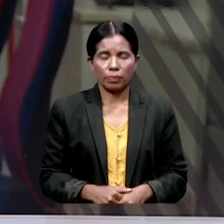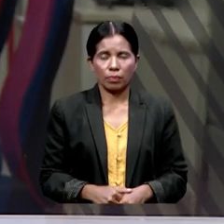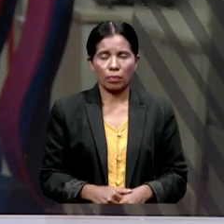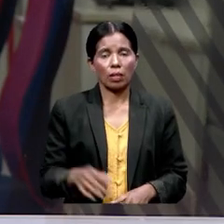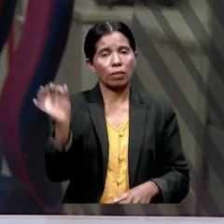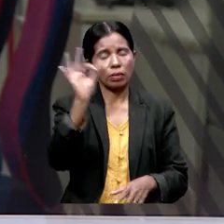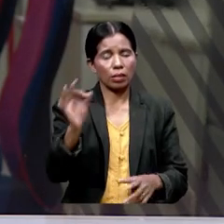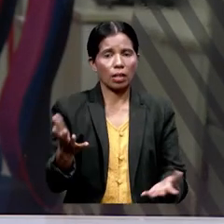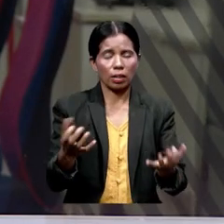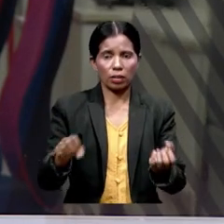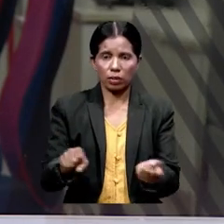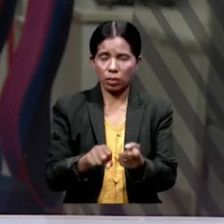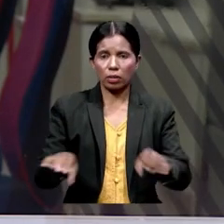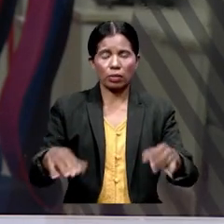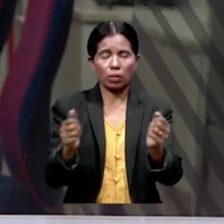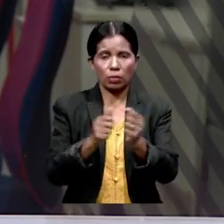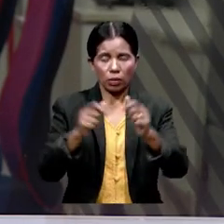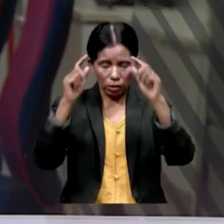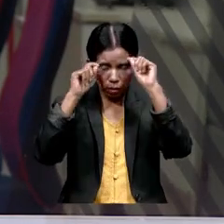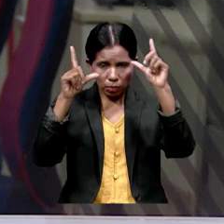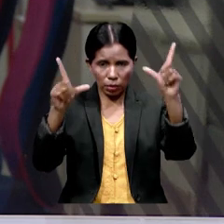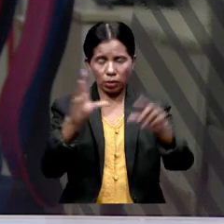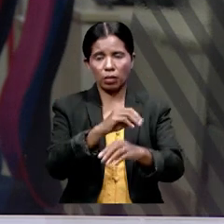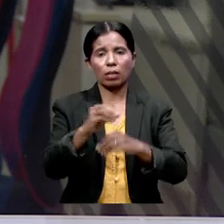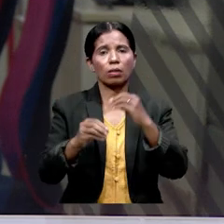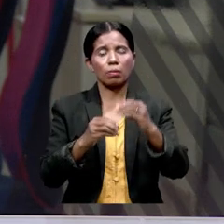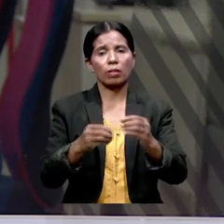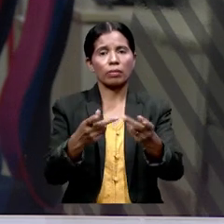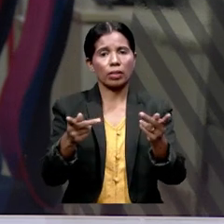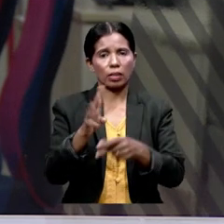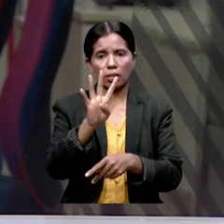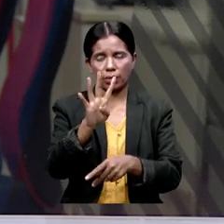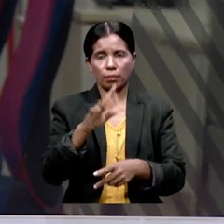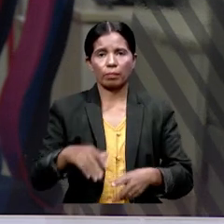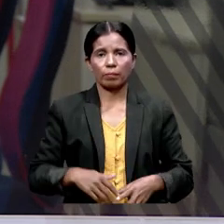França hakarak reforsa tan kooperesaun ku Timor-Leste ia área hat.